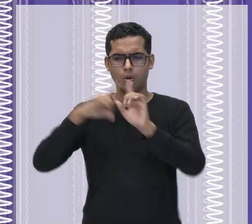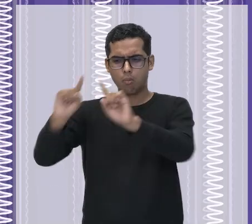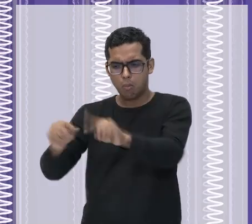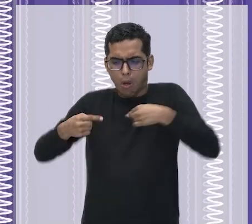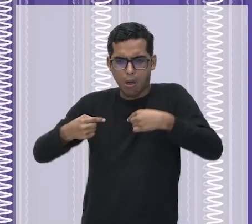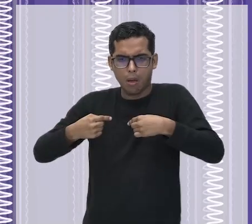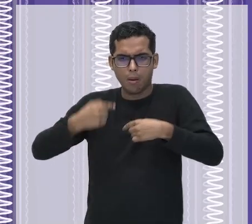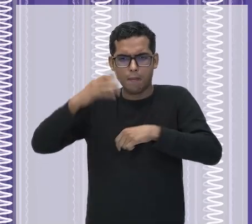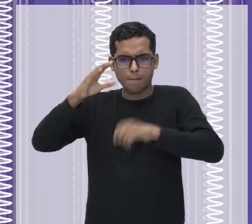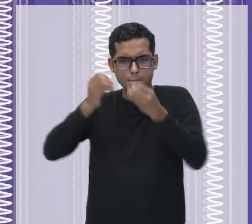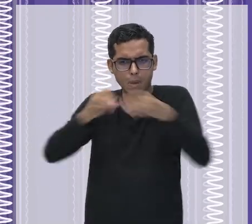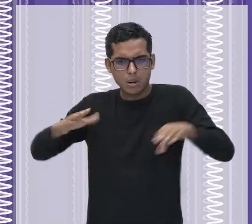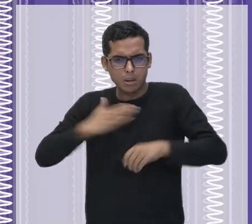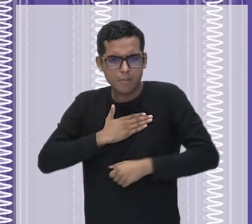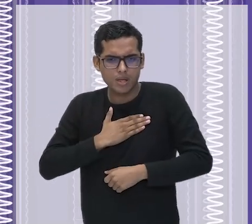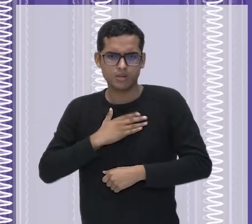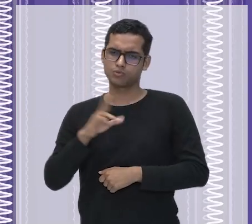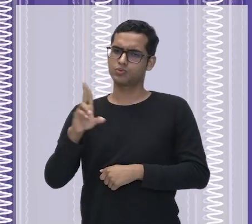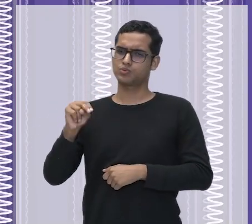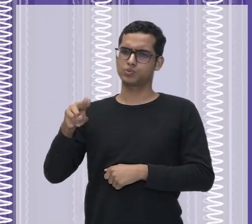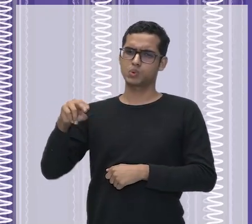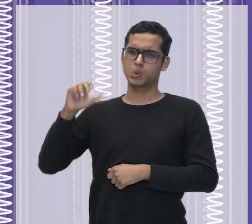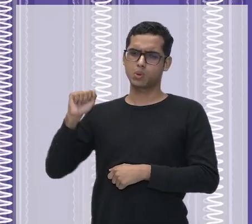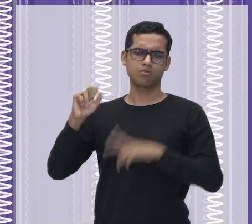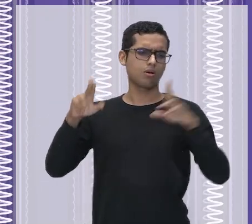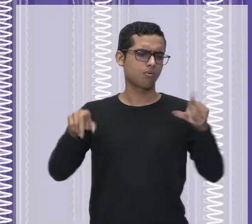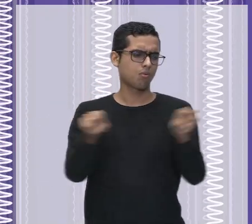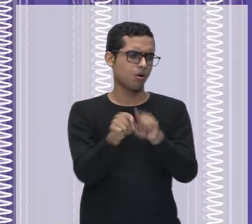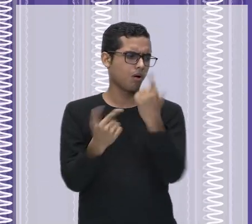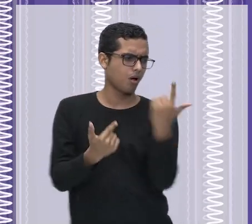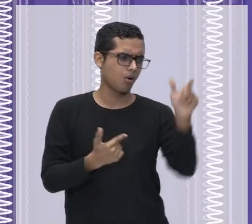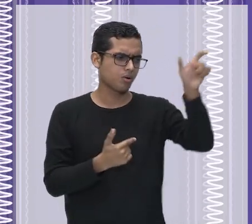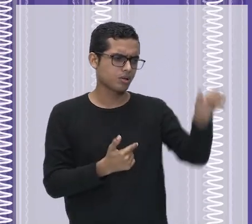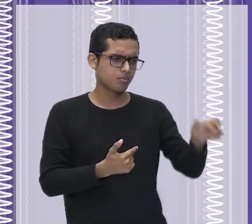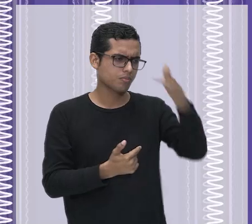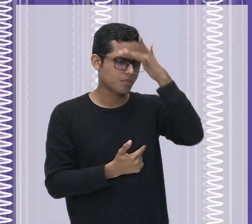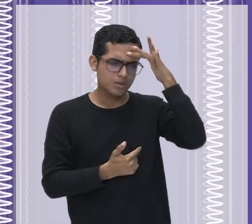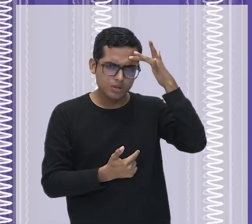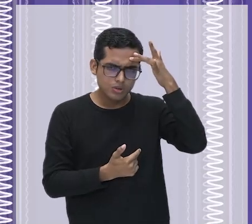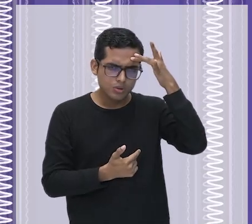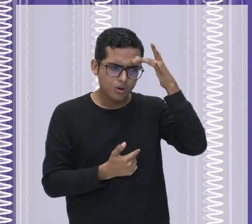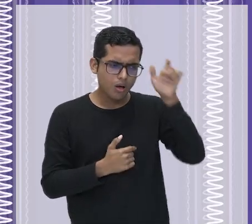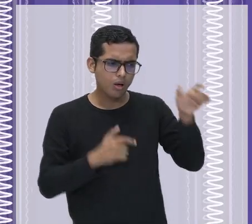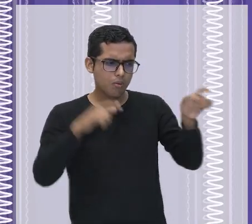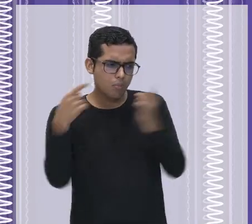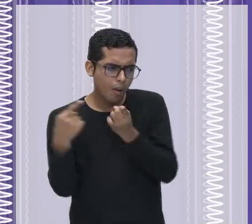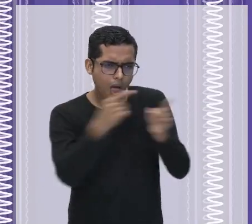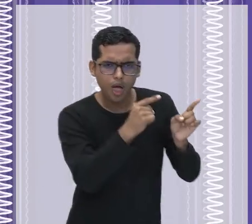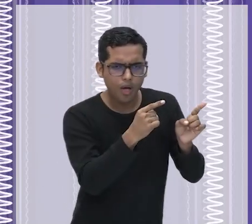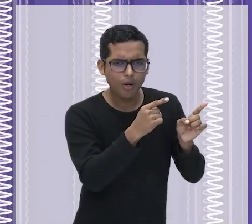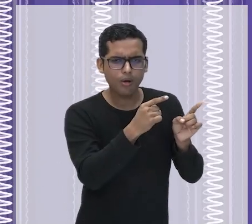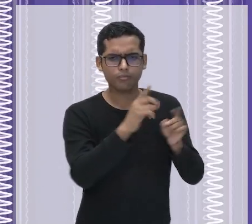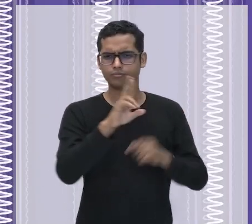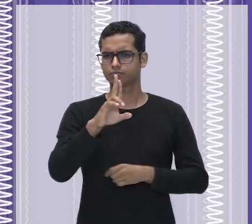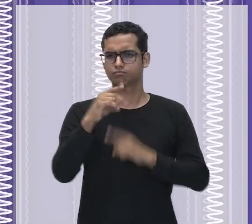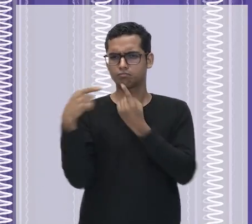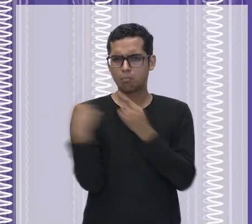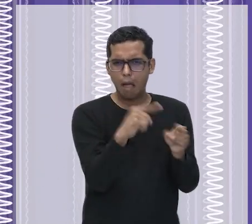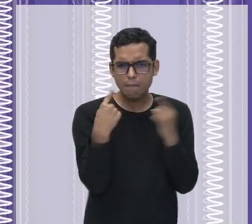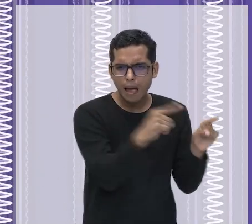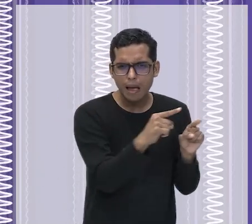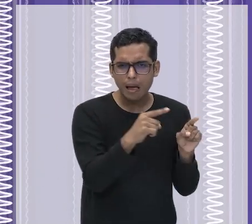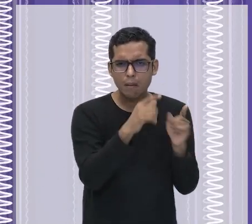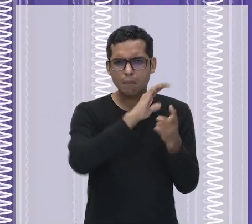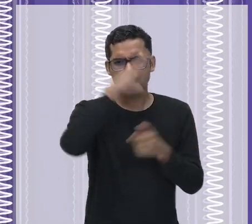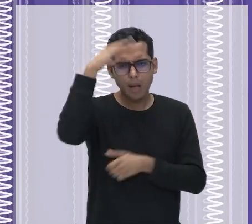que prejudicasse a mim mesmo. Da mesma forma, eu tenho que agir com o próximo, né, com o meu